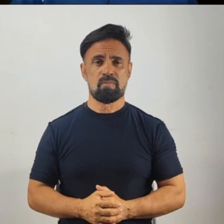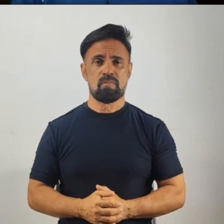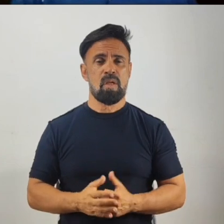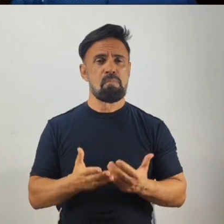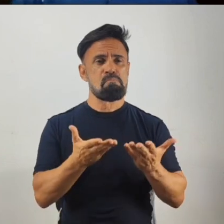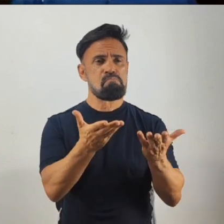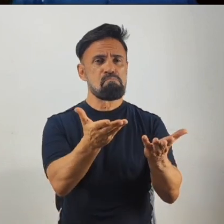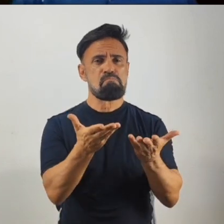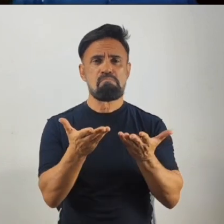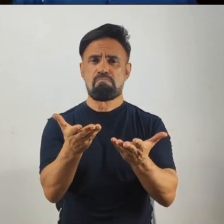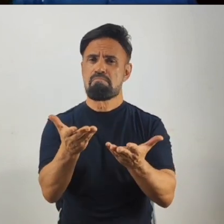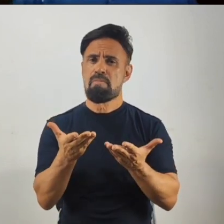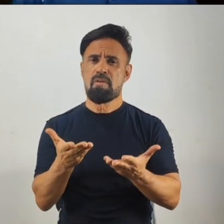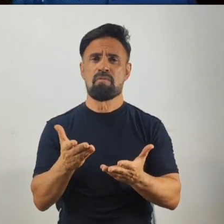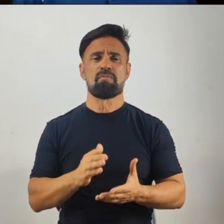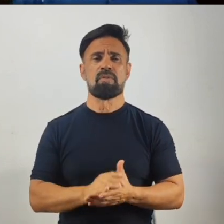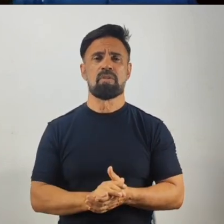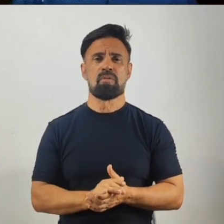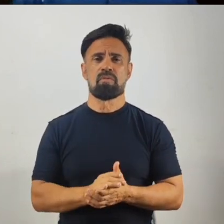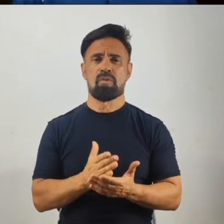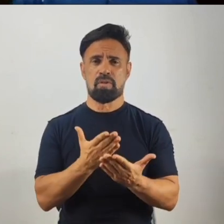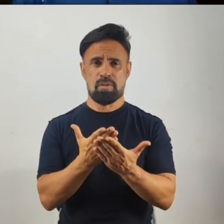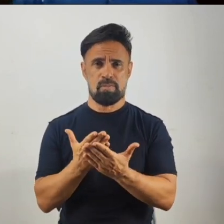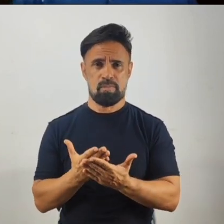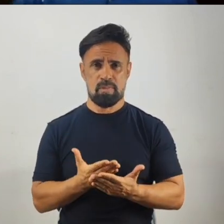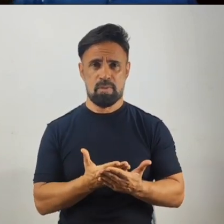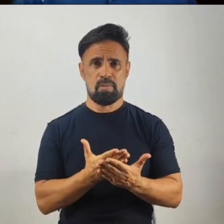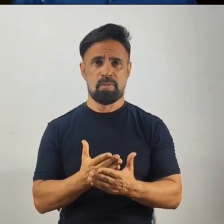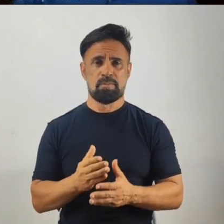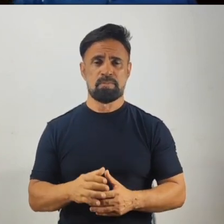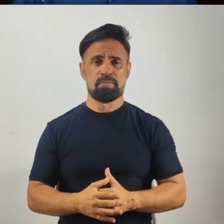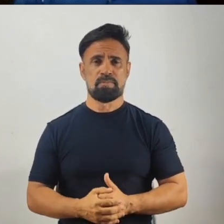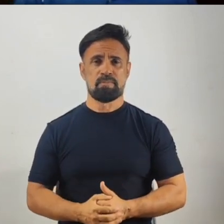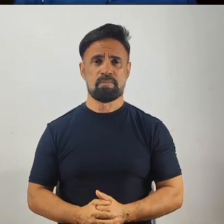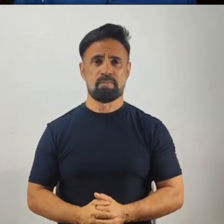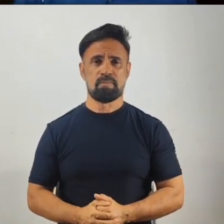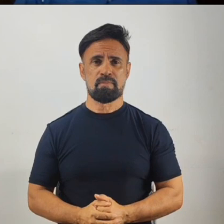Sejam todos bem-vindos a essa nossa aula.